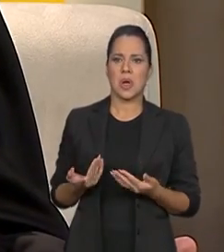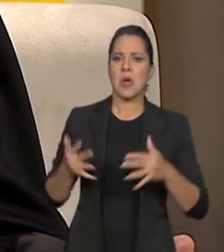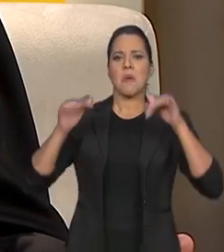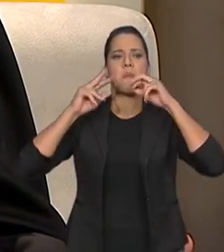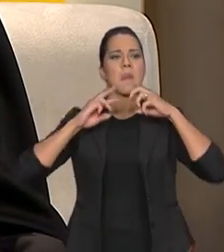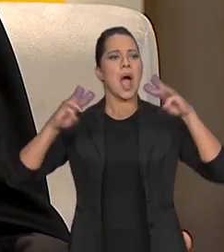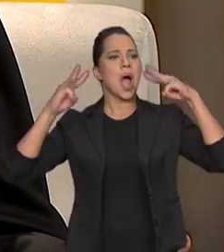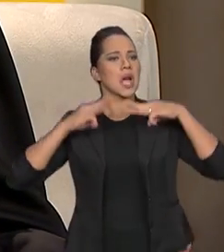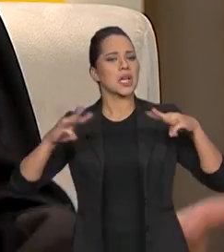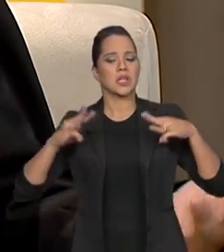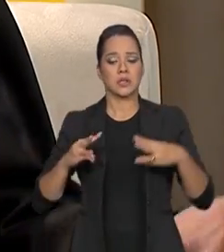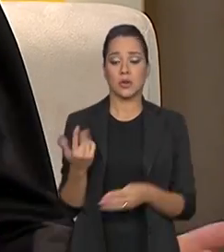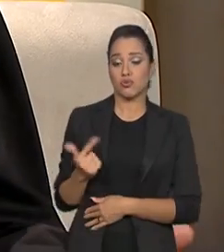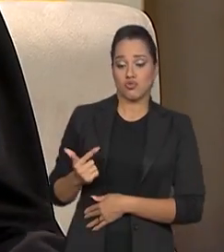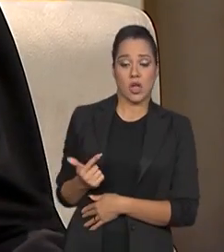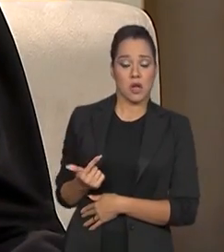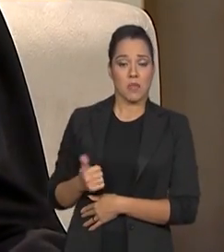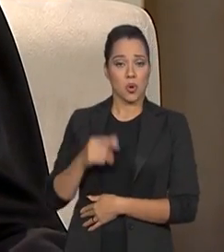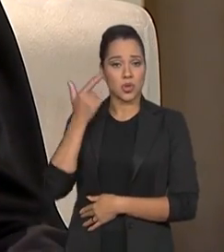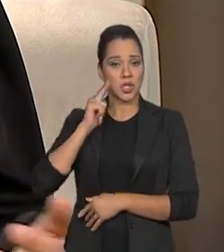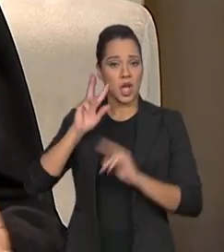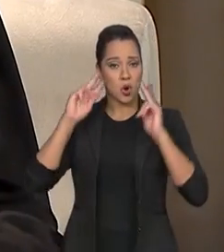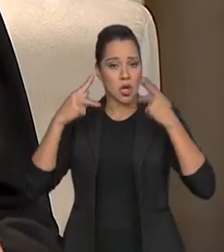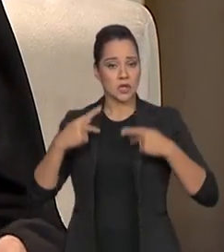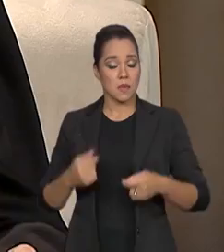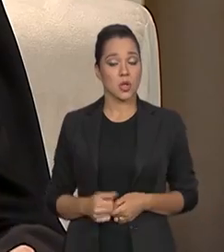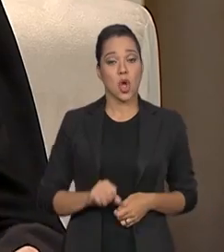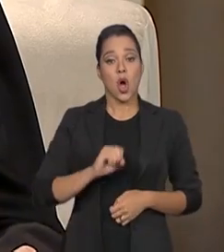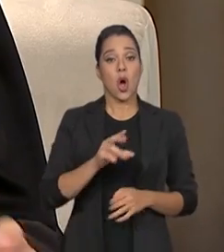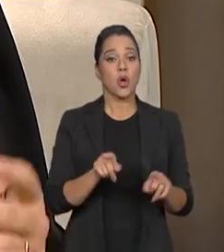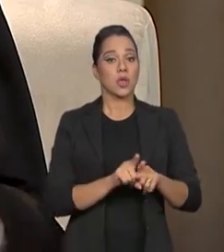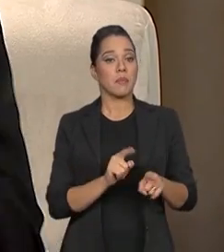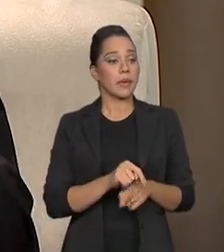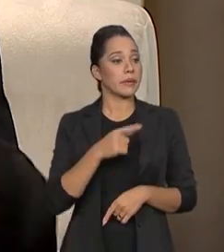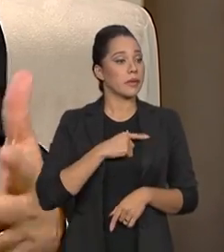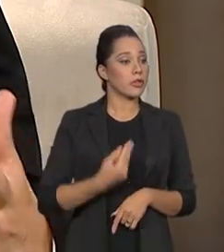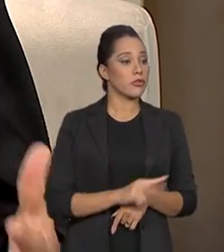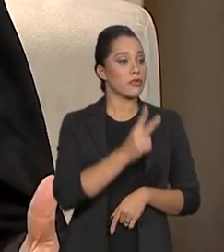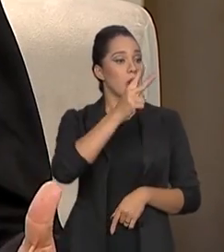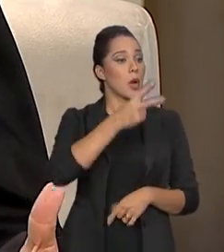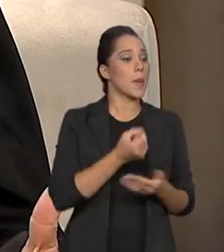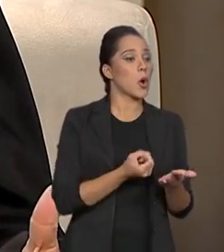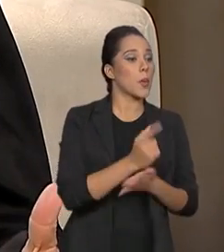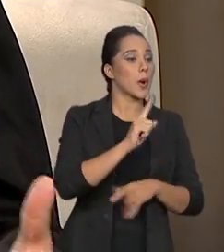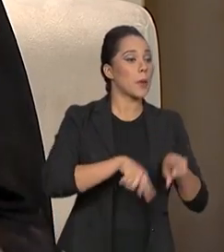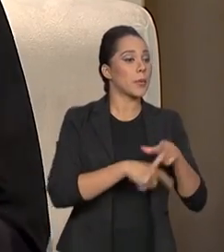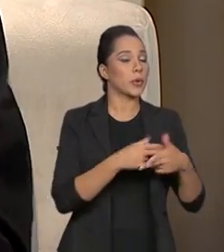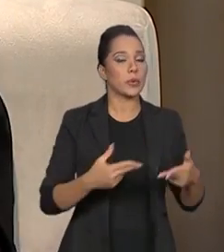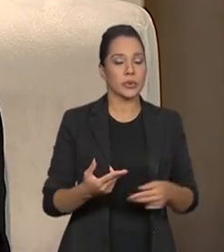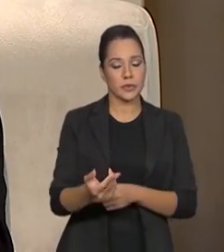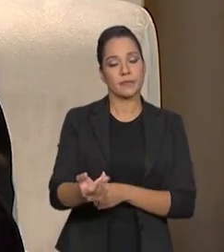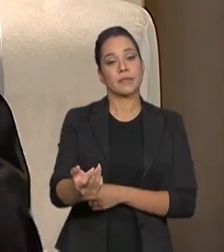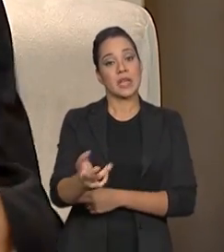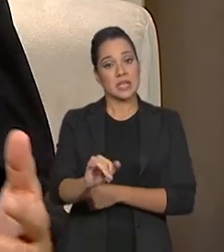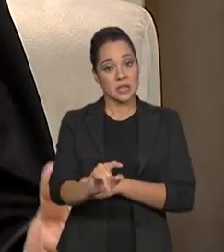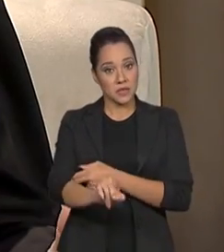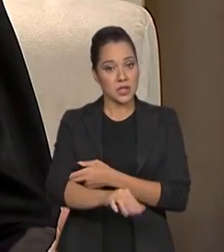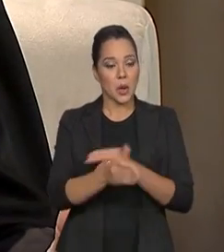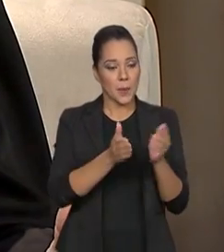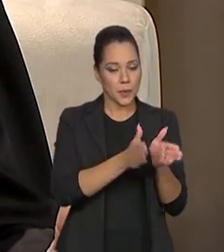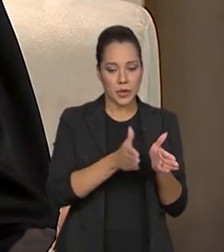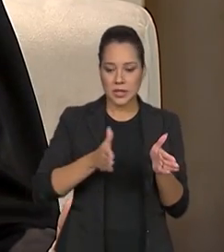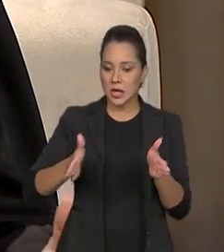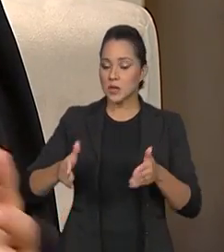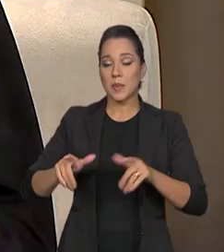marketing que ela não tem né para poder ser conhecida ou tendo que mergulhar no preço para comprar o produto dela agora se você tem um processo